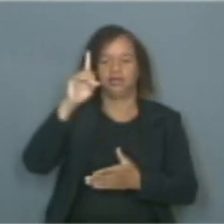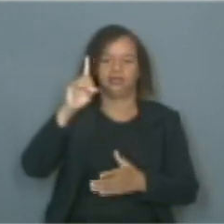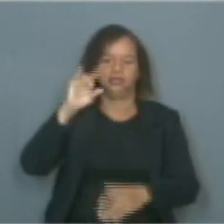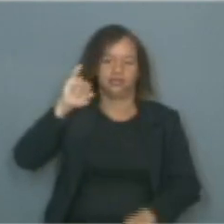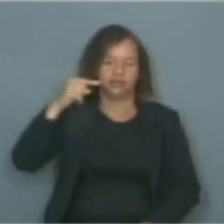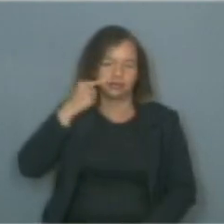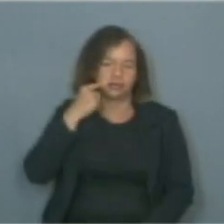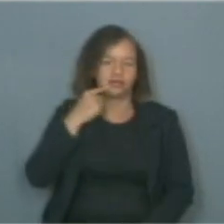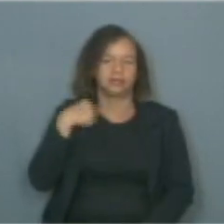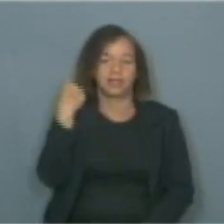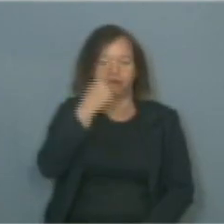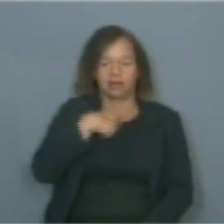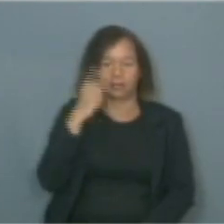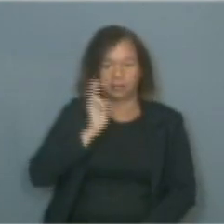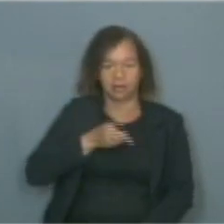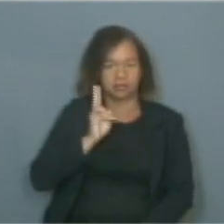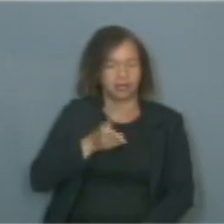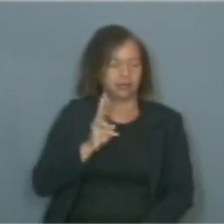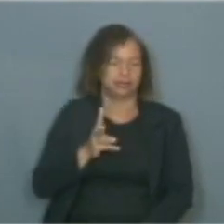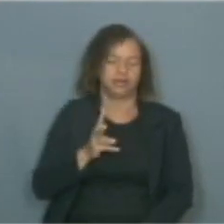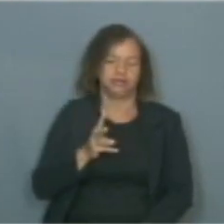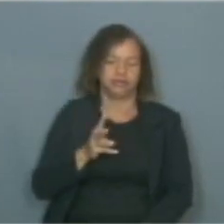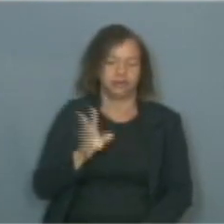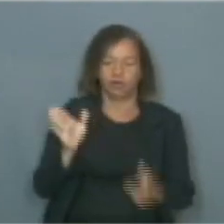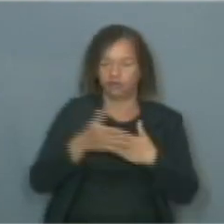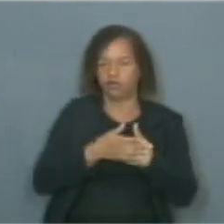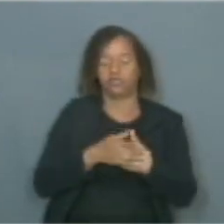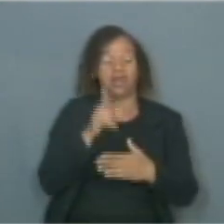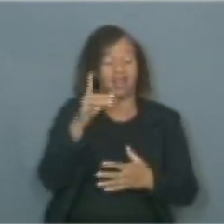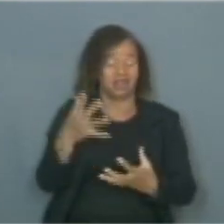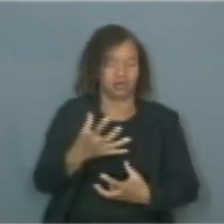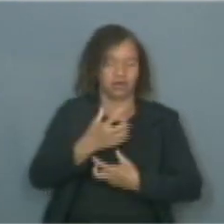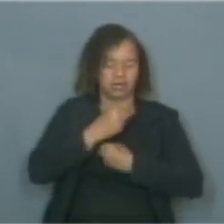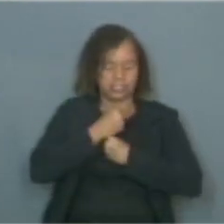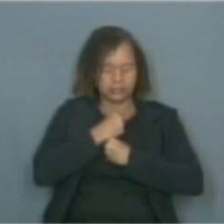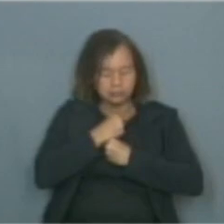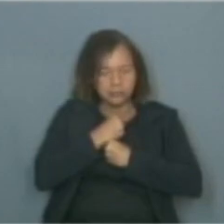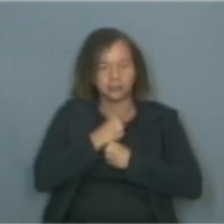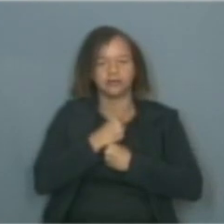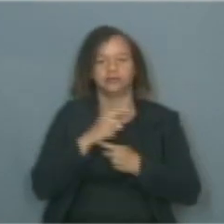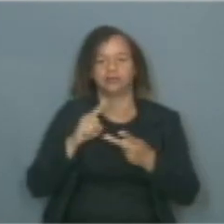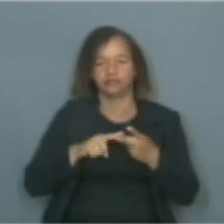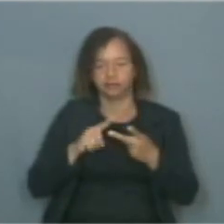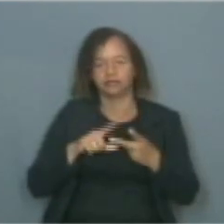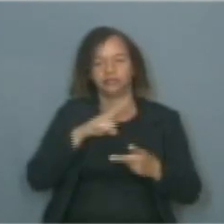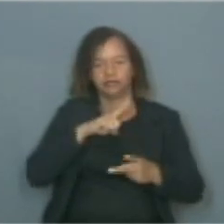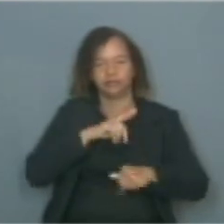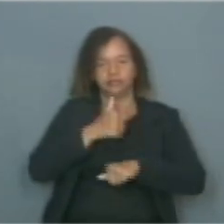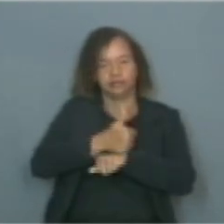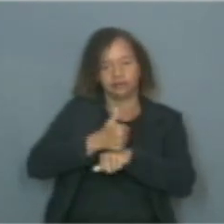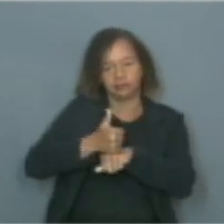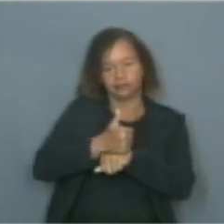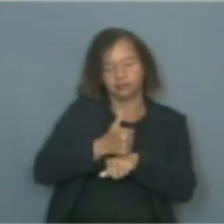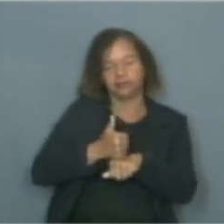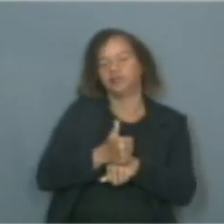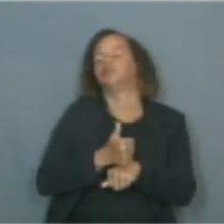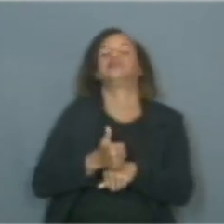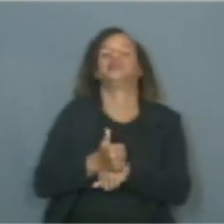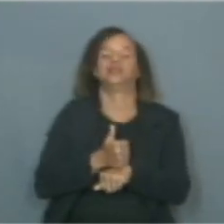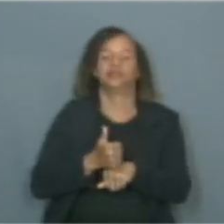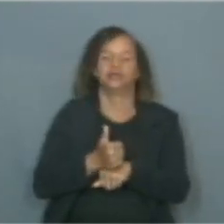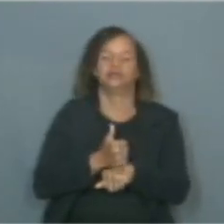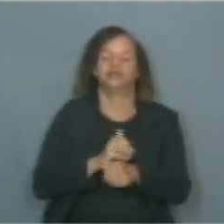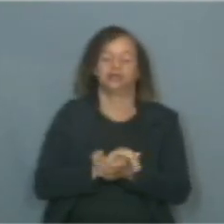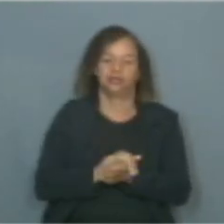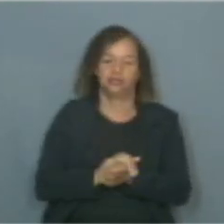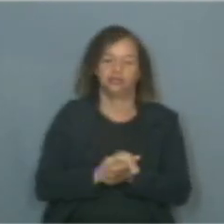24 horas. É lá que ela vai encontrar acolhimento, é lá que ela vai encontrar profissionais, vereadores e vereadoras,